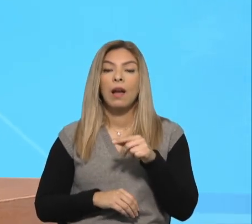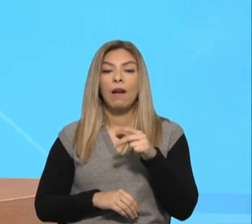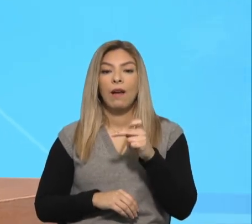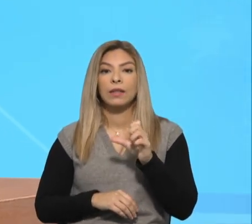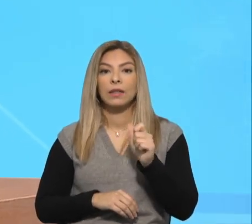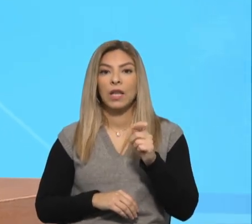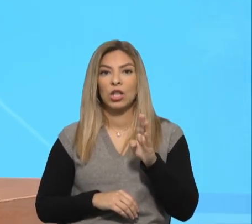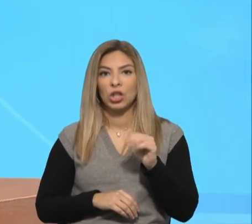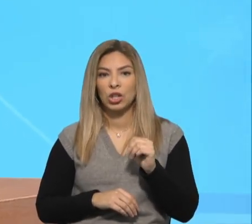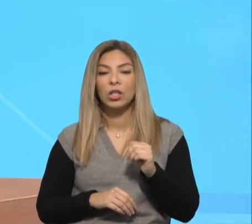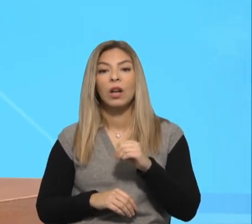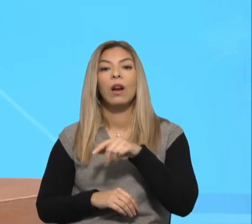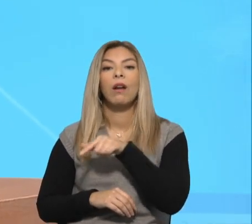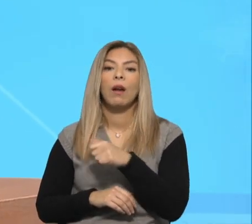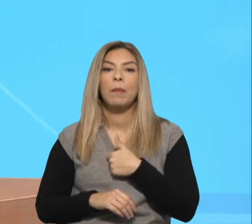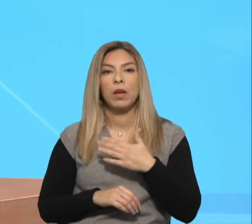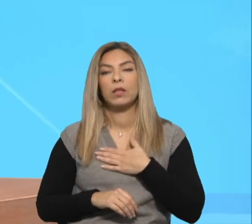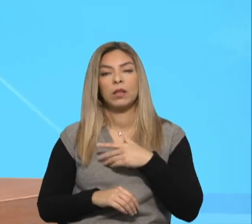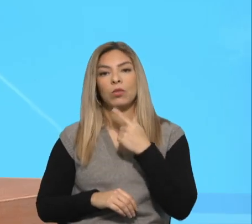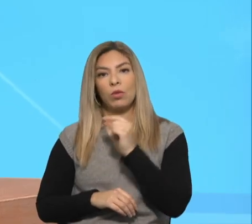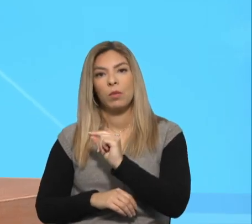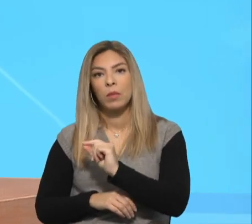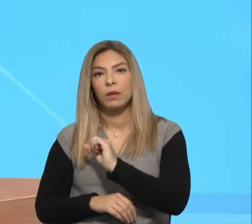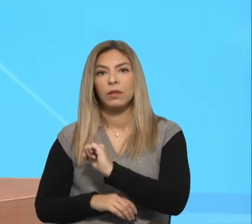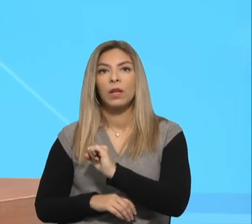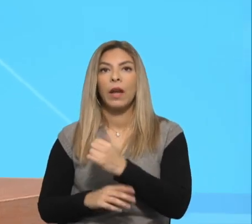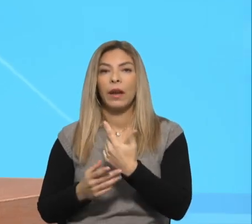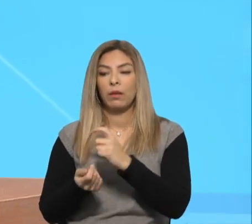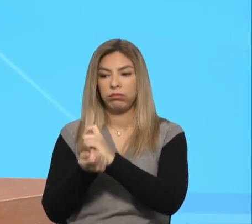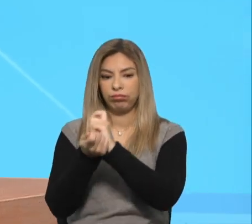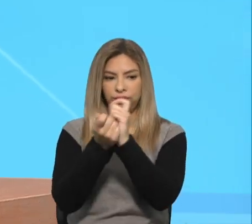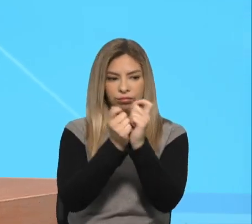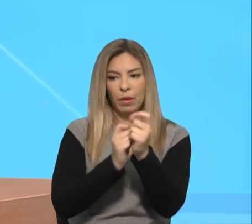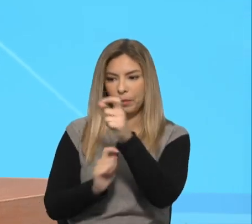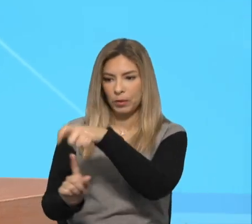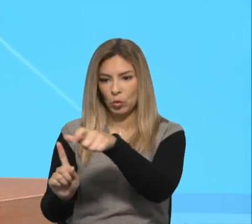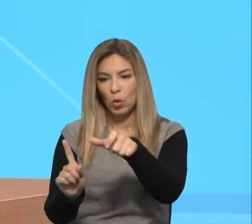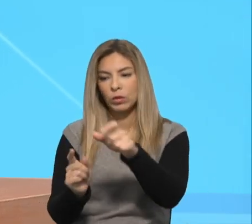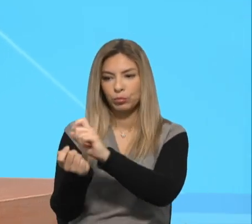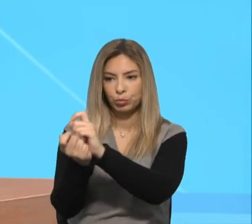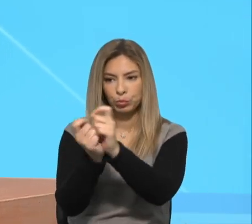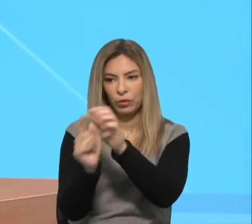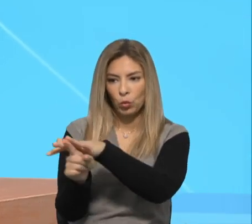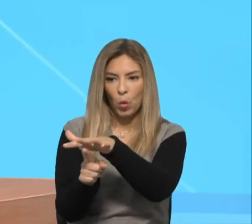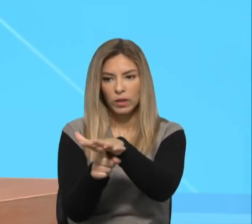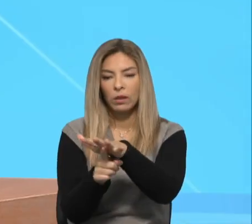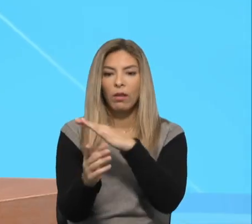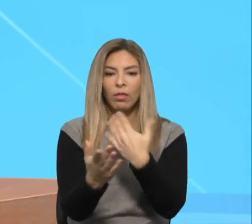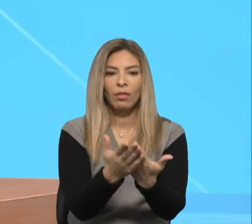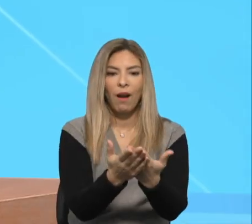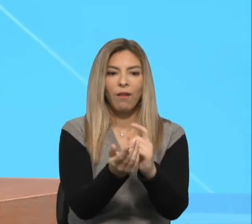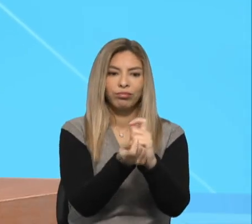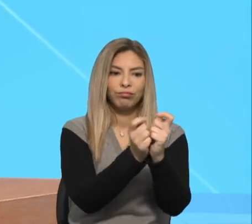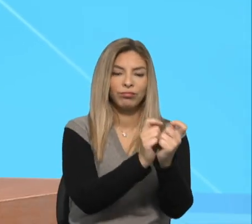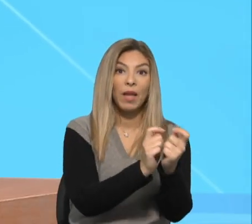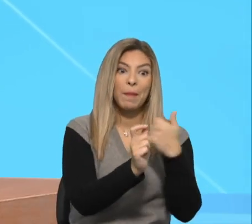líderes, transformar os trabalhadores, para depois transformar as empresas, e dessa transformação das empresas transformamos a sociedade também. Portanto, esse é o